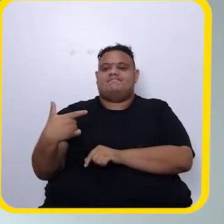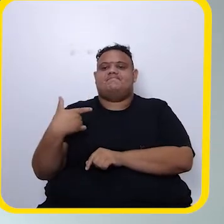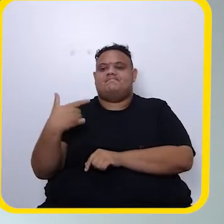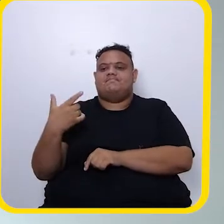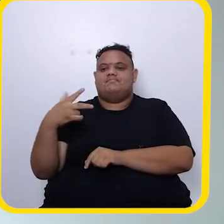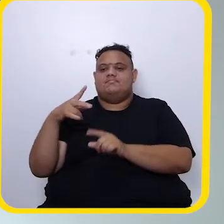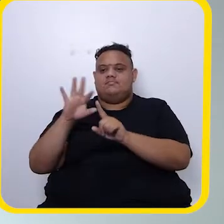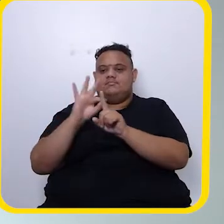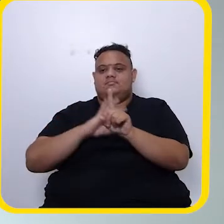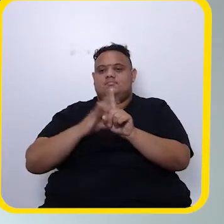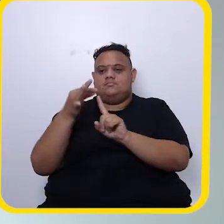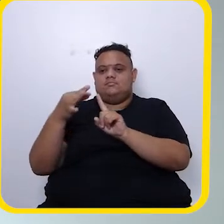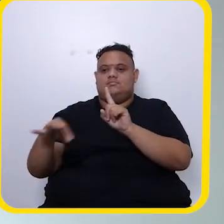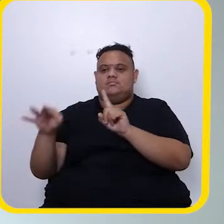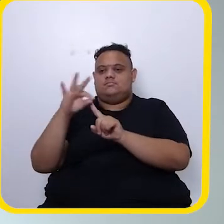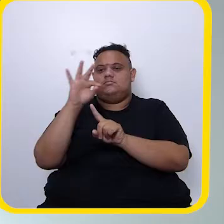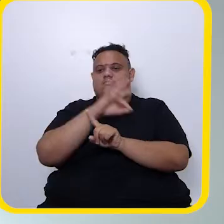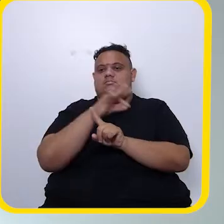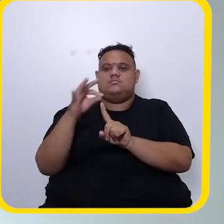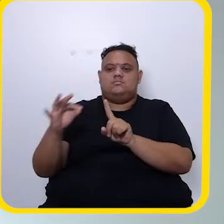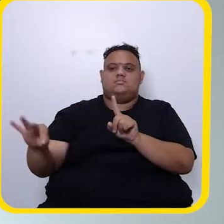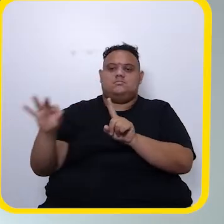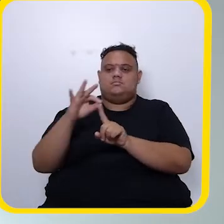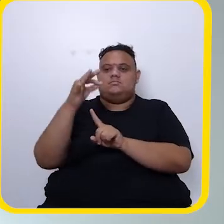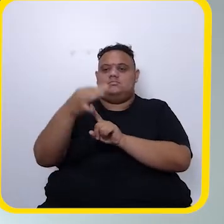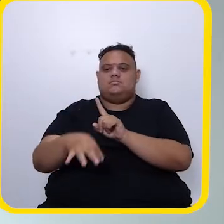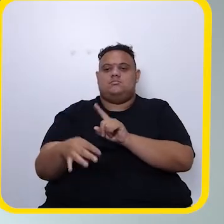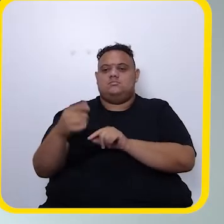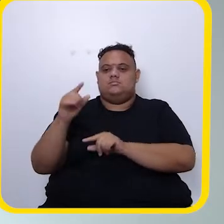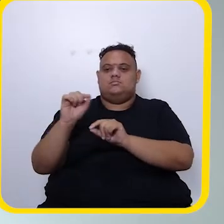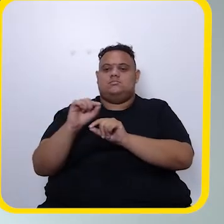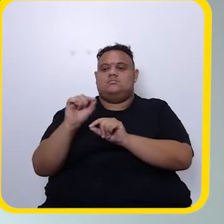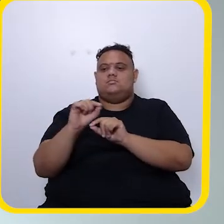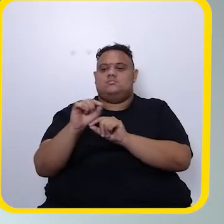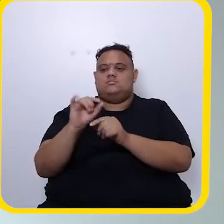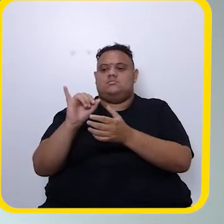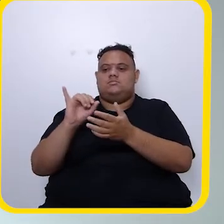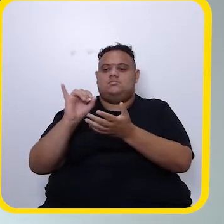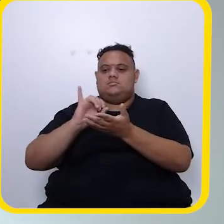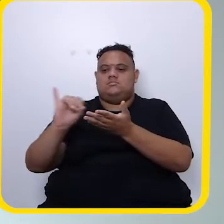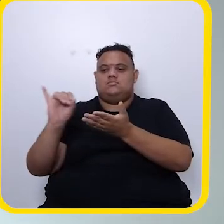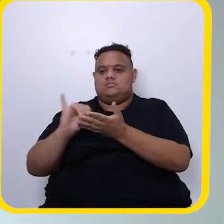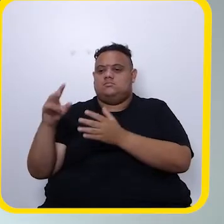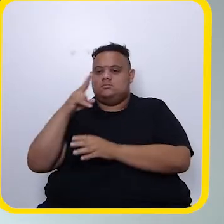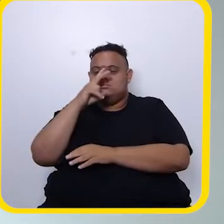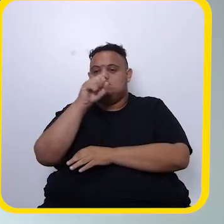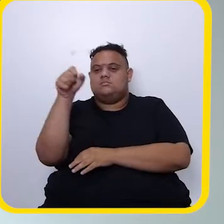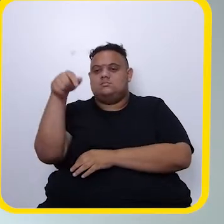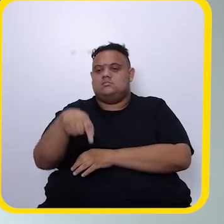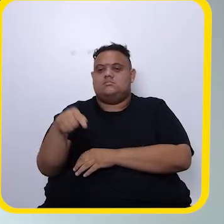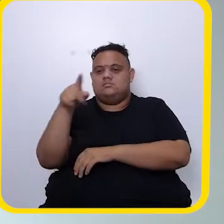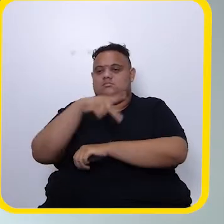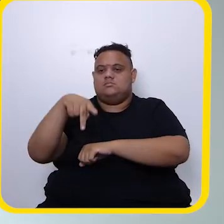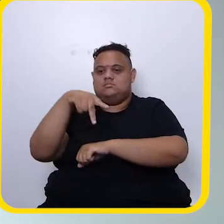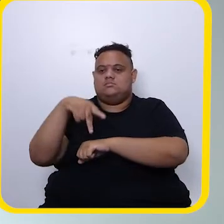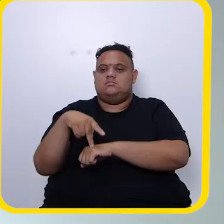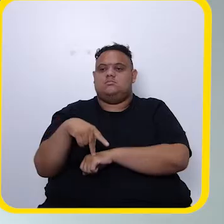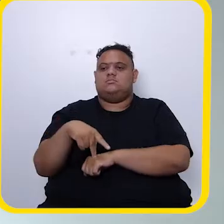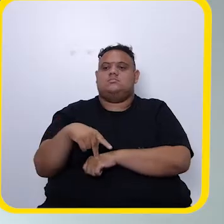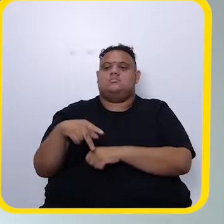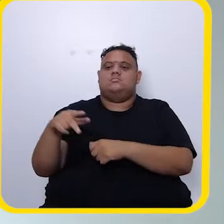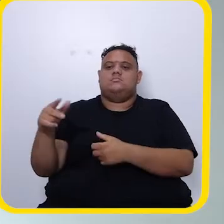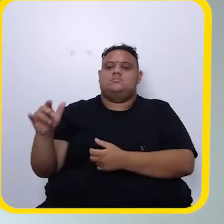outro produto, né, a fruticultura irrigada, né, a banana feita para exportação é muito forte nesses